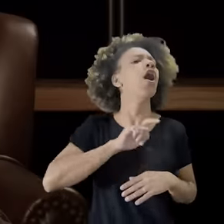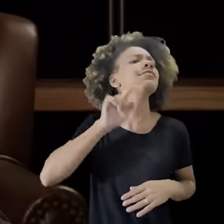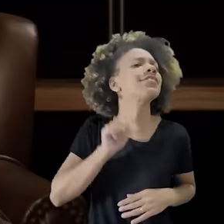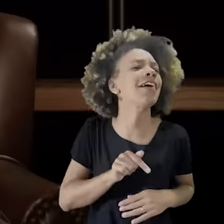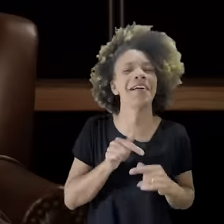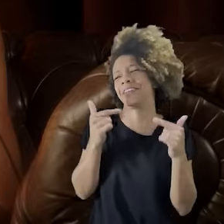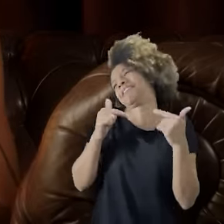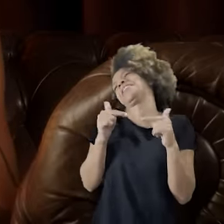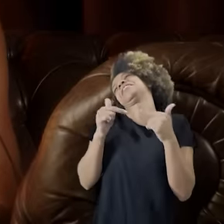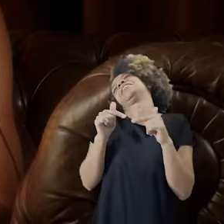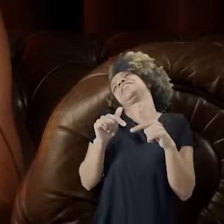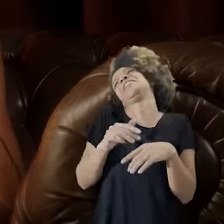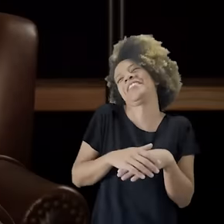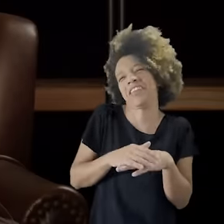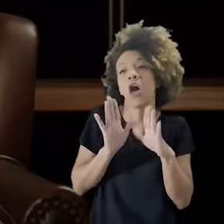né